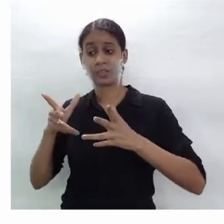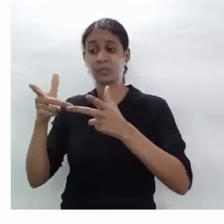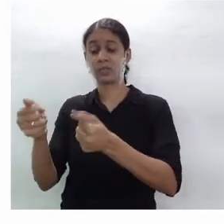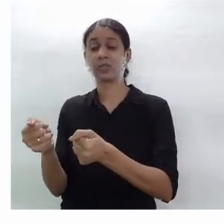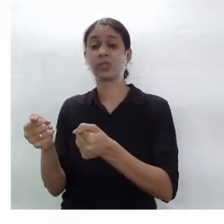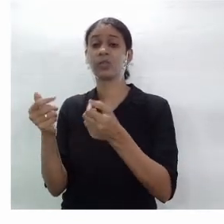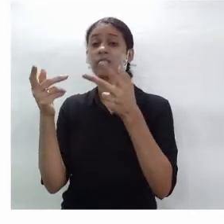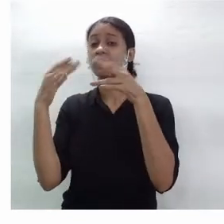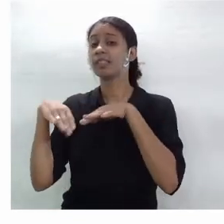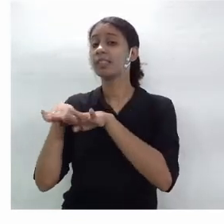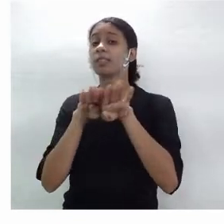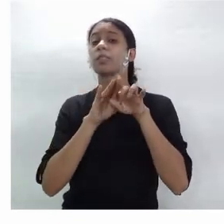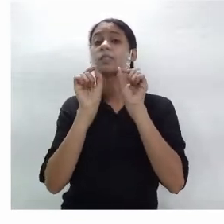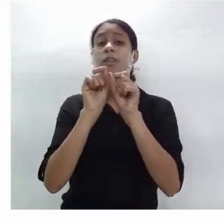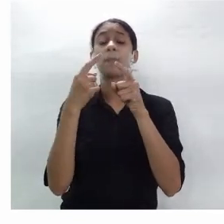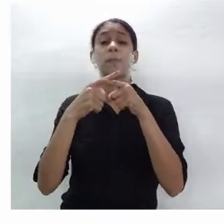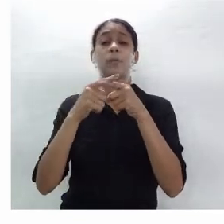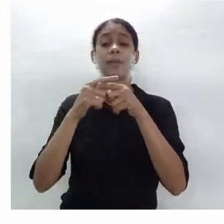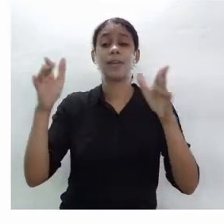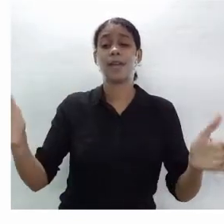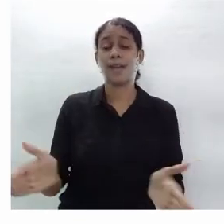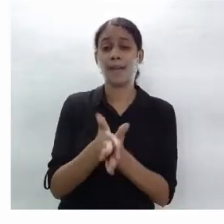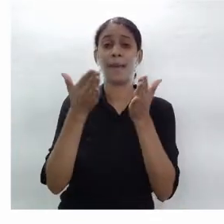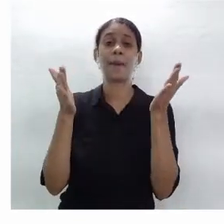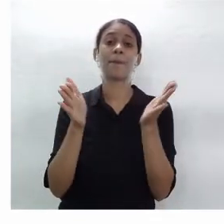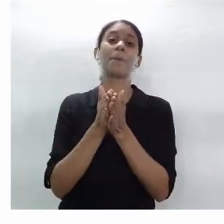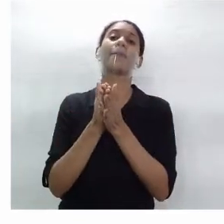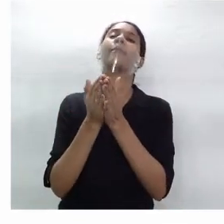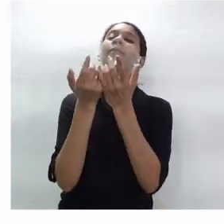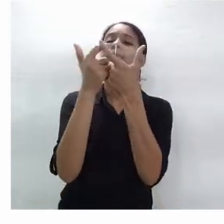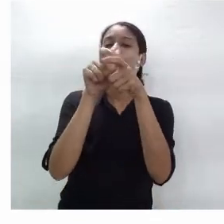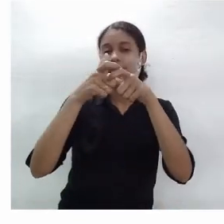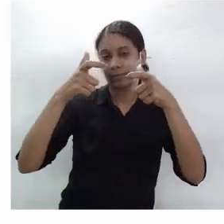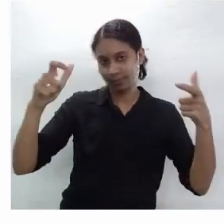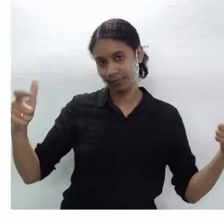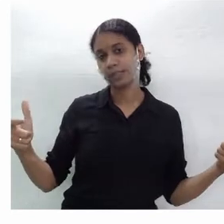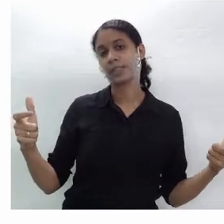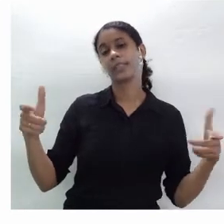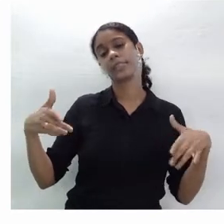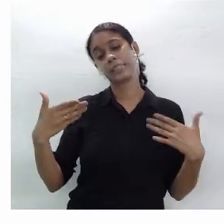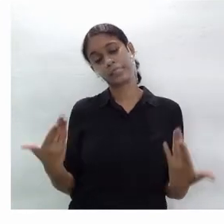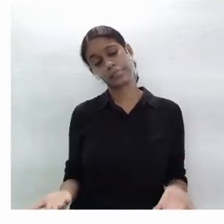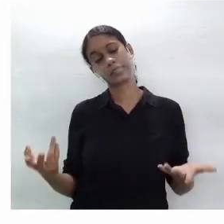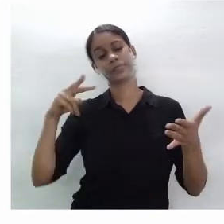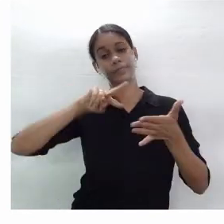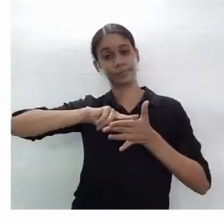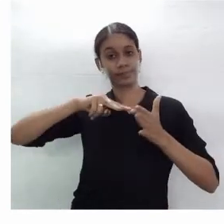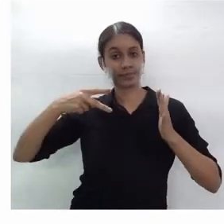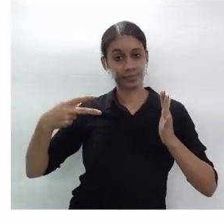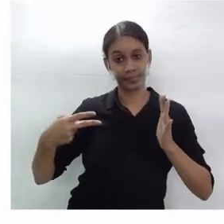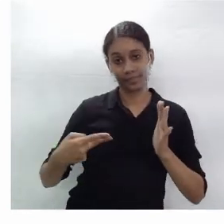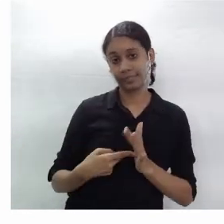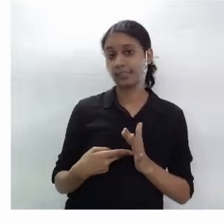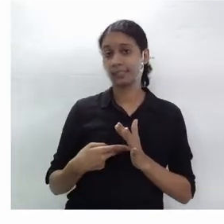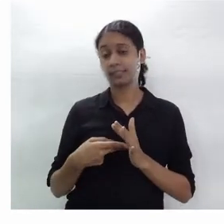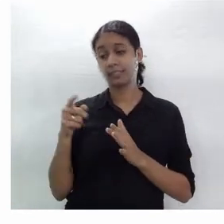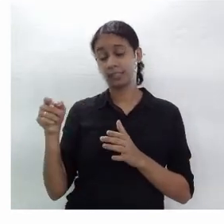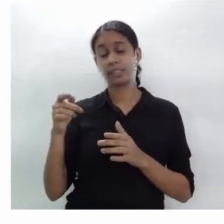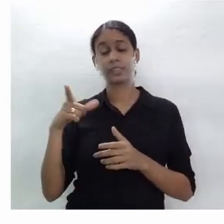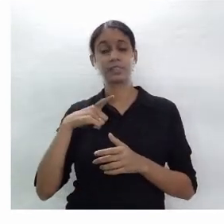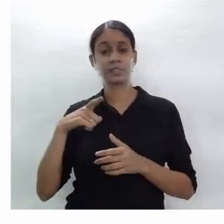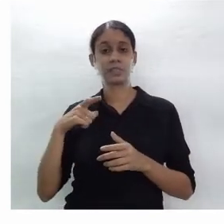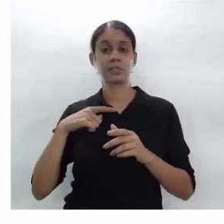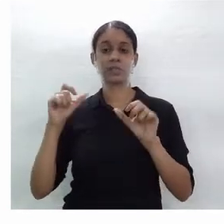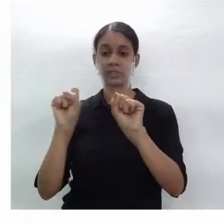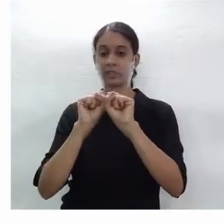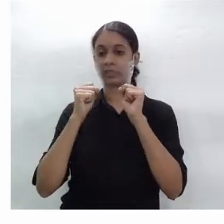porque a pobreza é distribuída entre a grande maioria. Então, os verdes não quer dizer que eles vivem numa condição socioeconômica